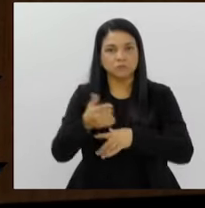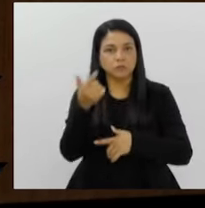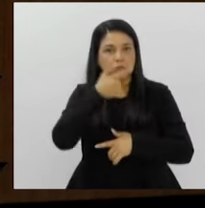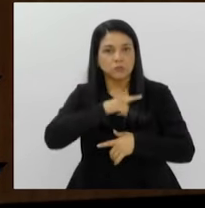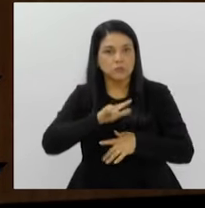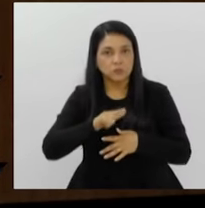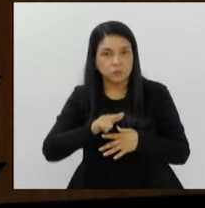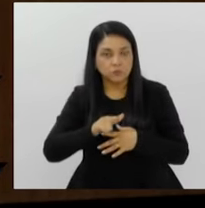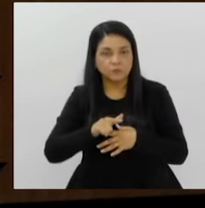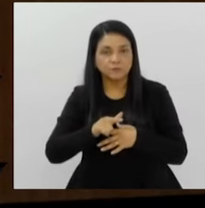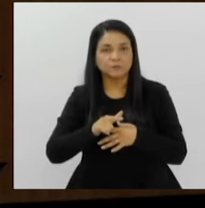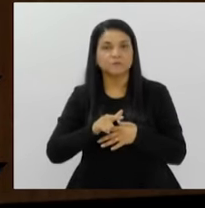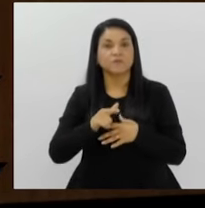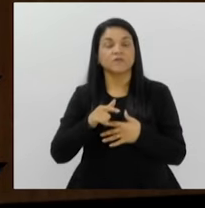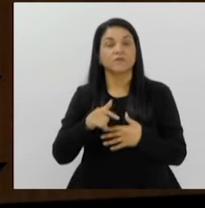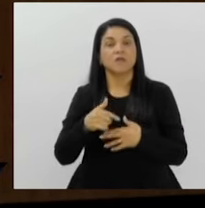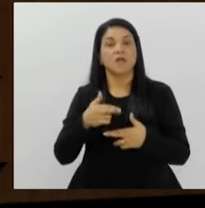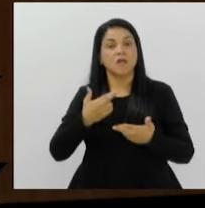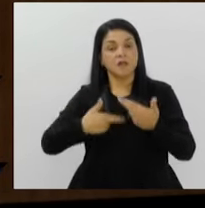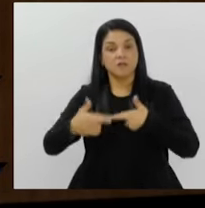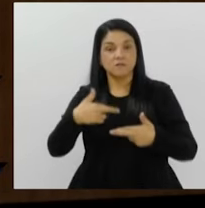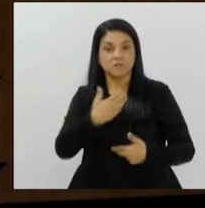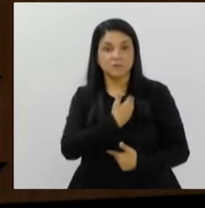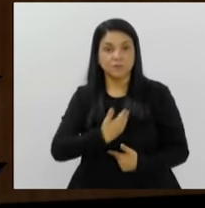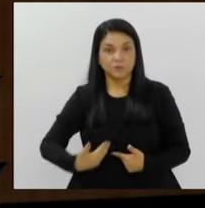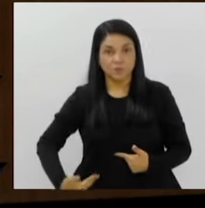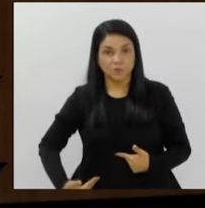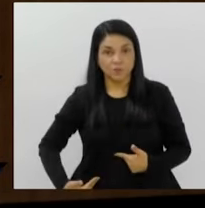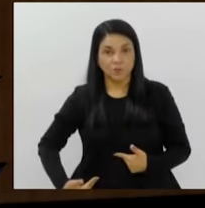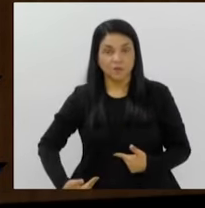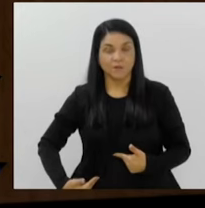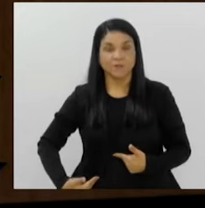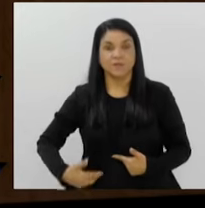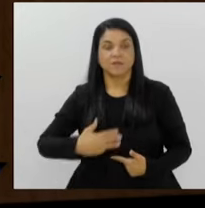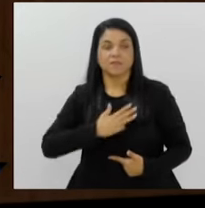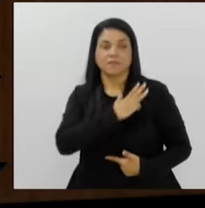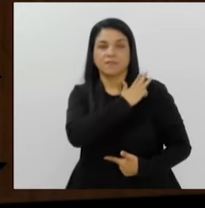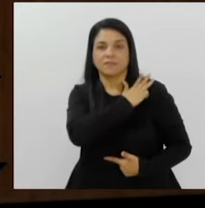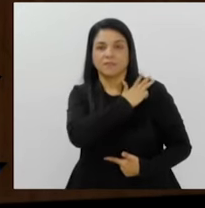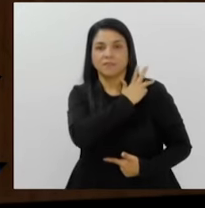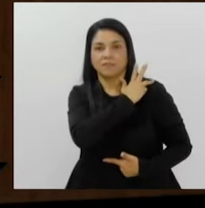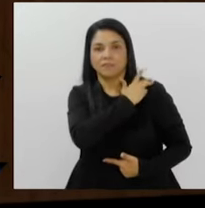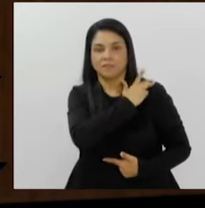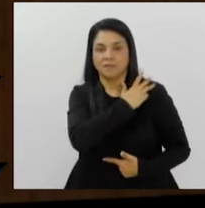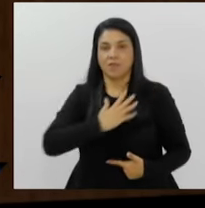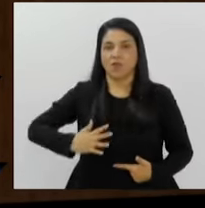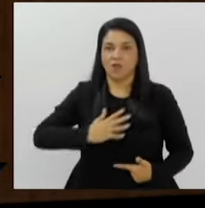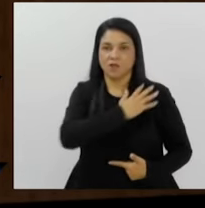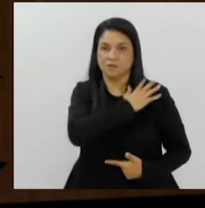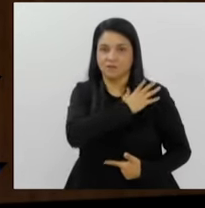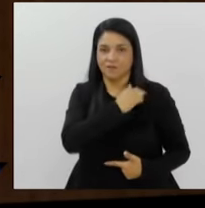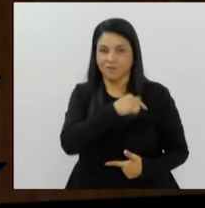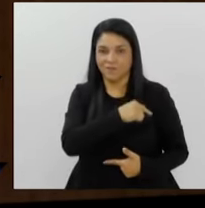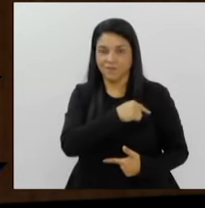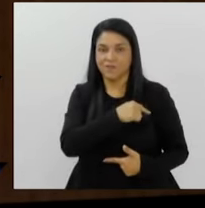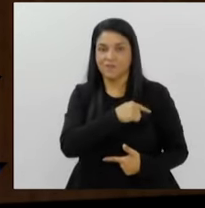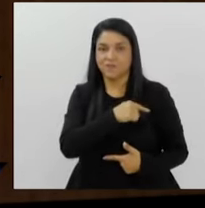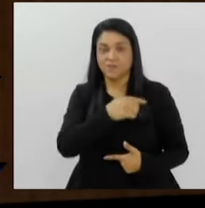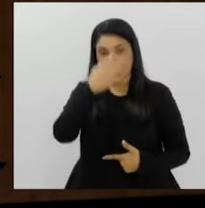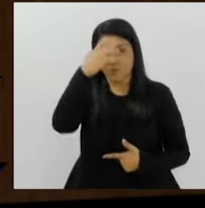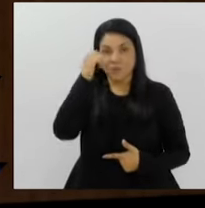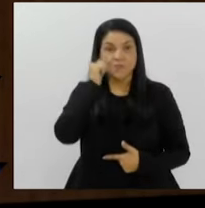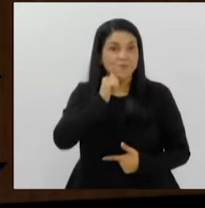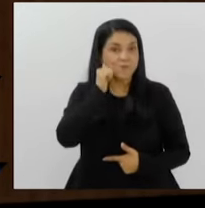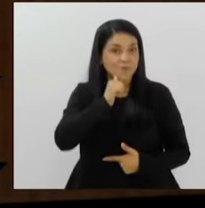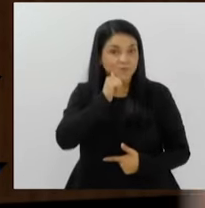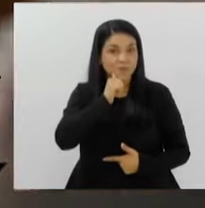Foi as relações públicas, uma tenente-coronel, e que não coloca culpa nela, não. Ela